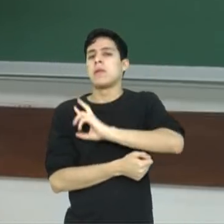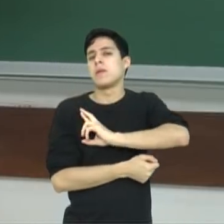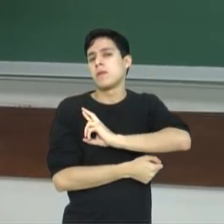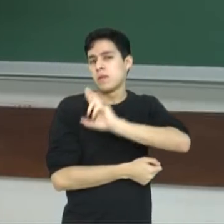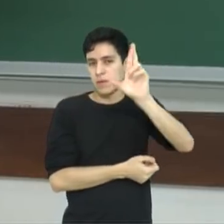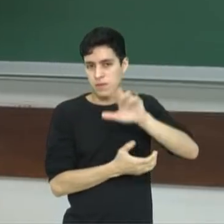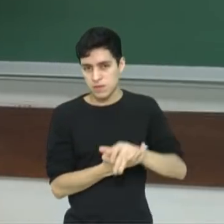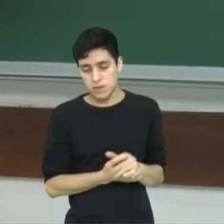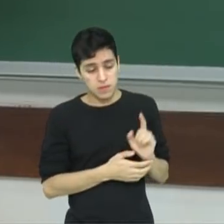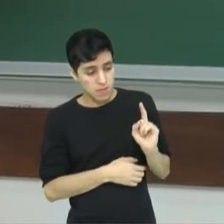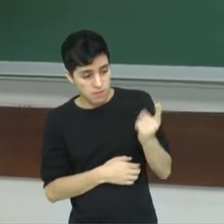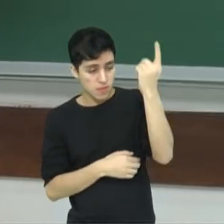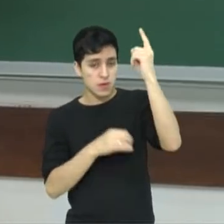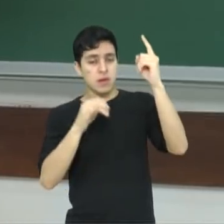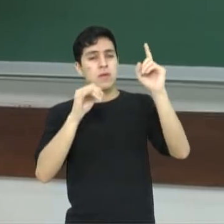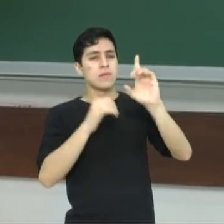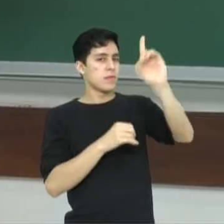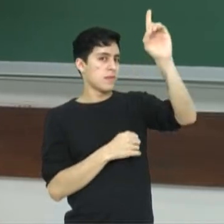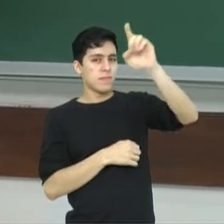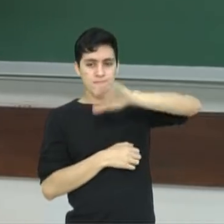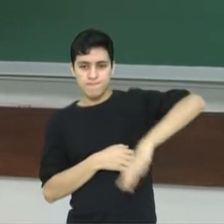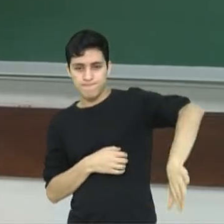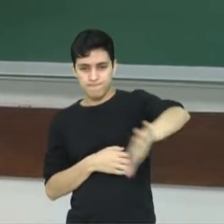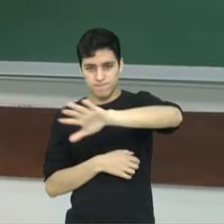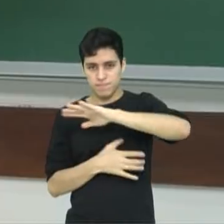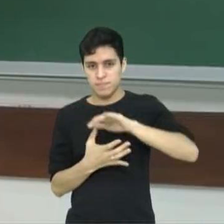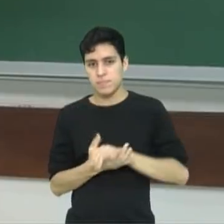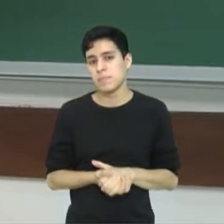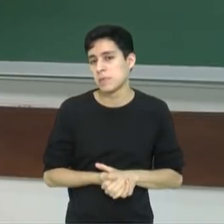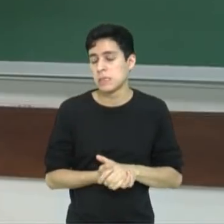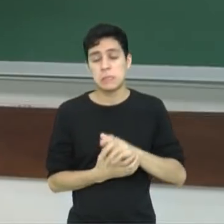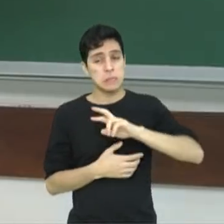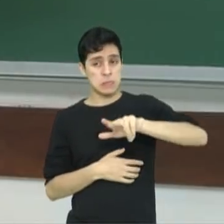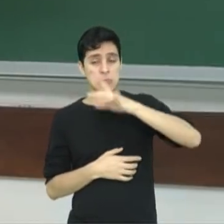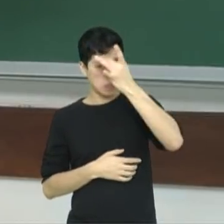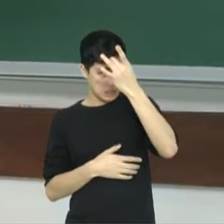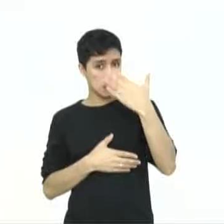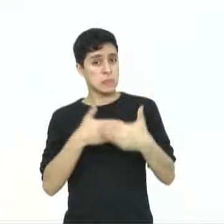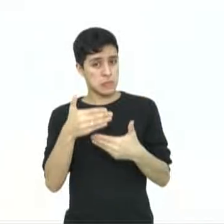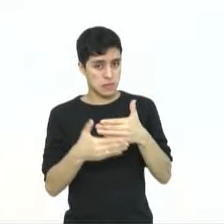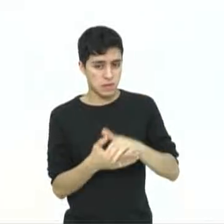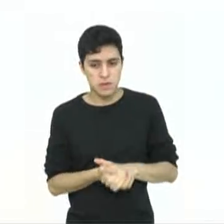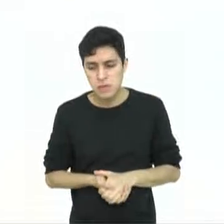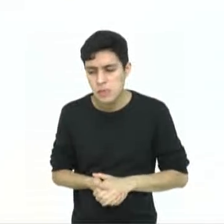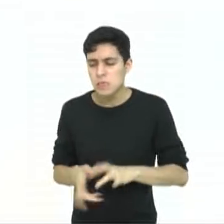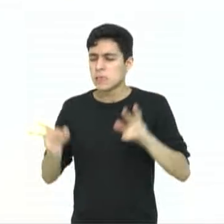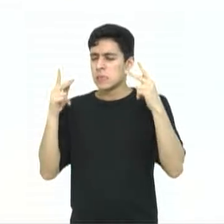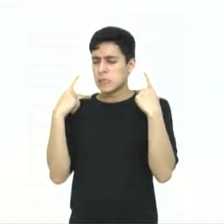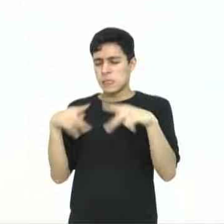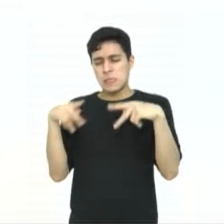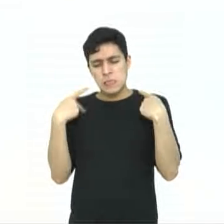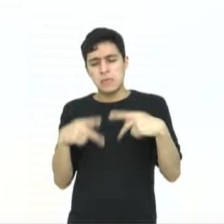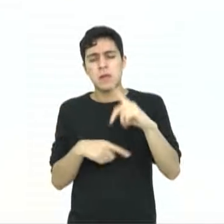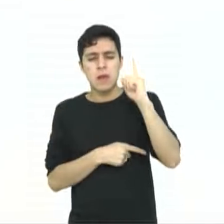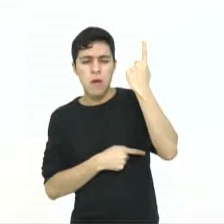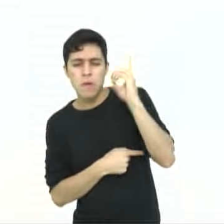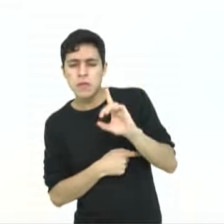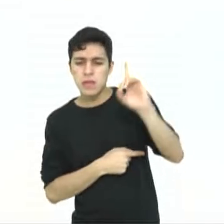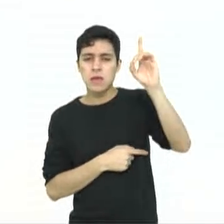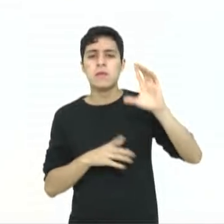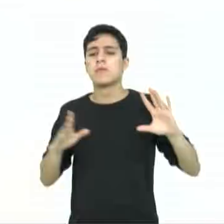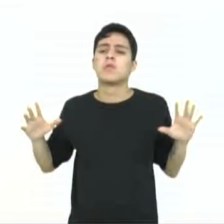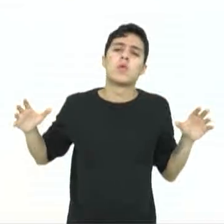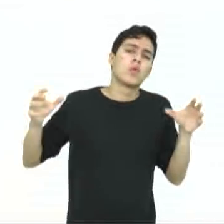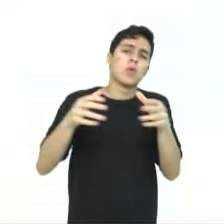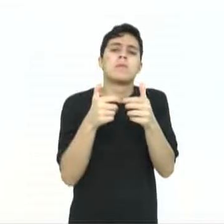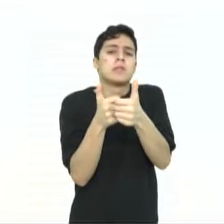de marco inicial do calendário islâmico. Ou seja, no mundo islâmico, no calendário